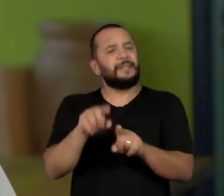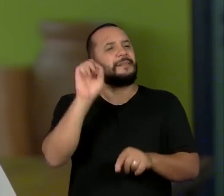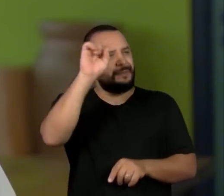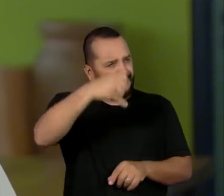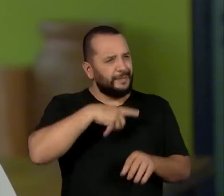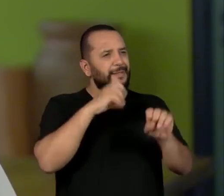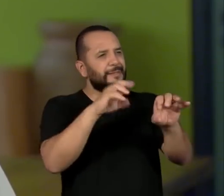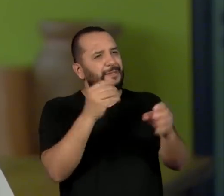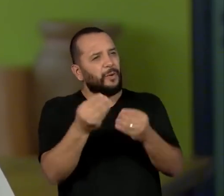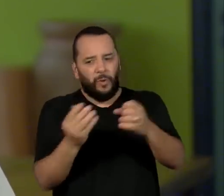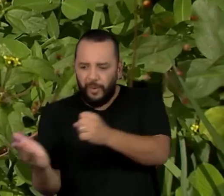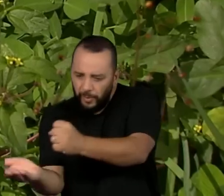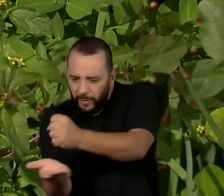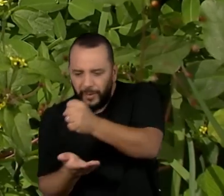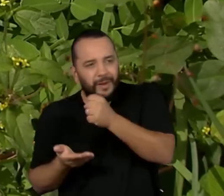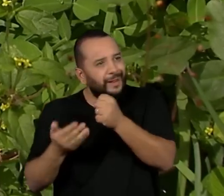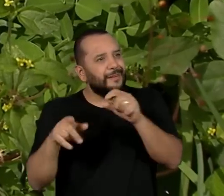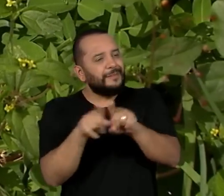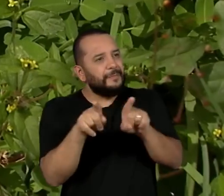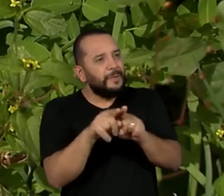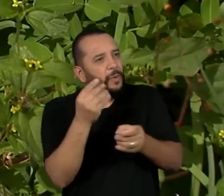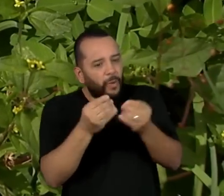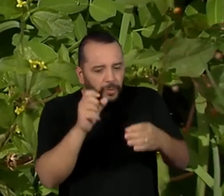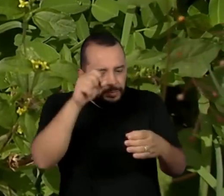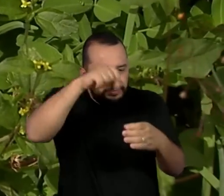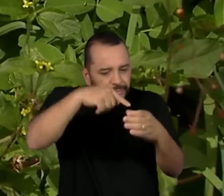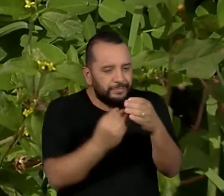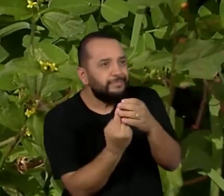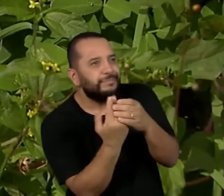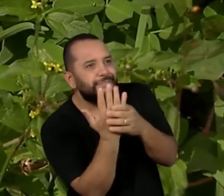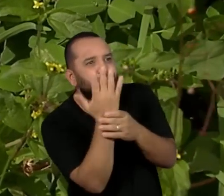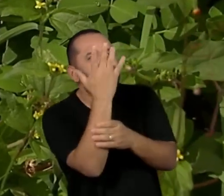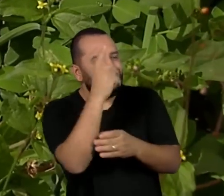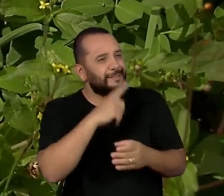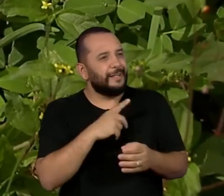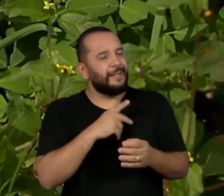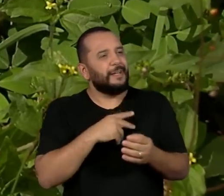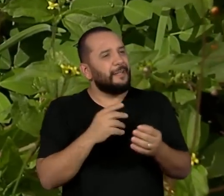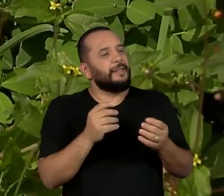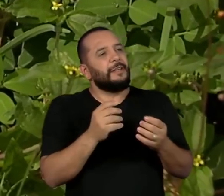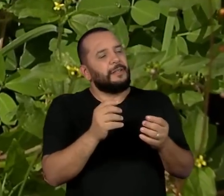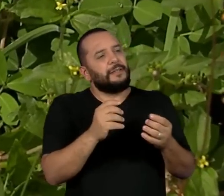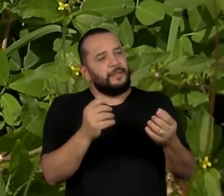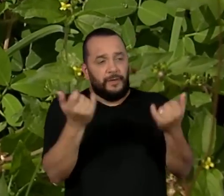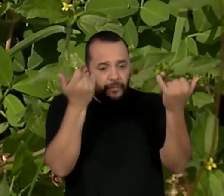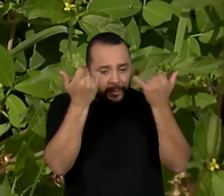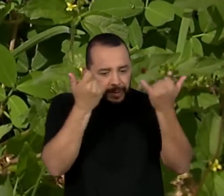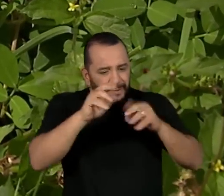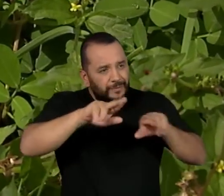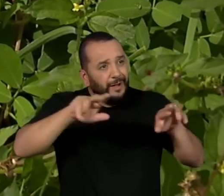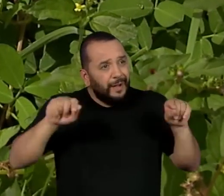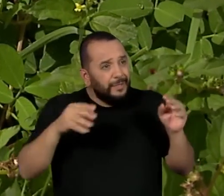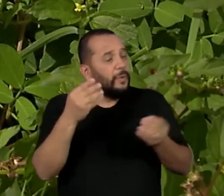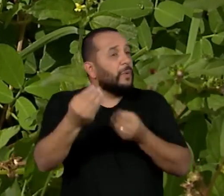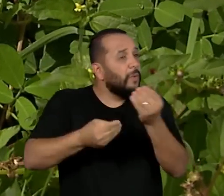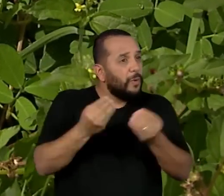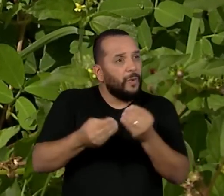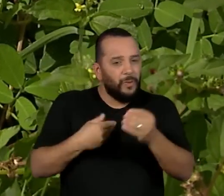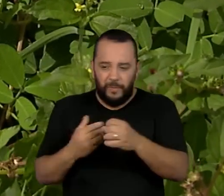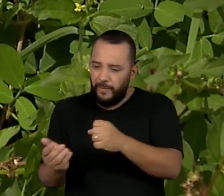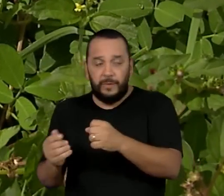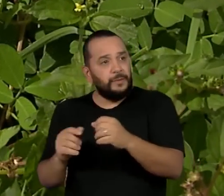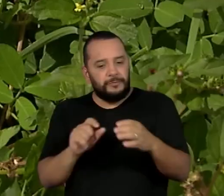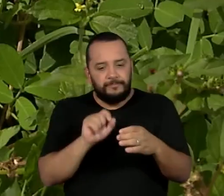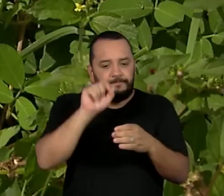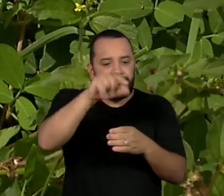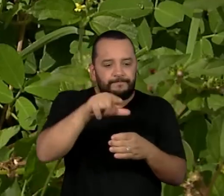como que se beneficia e como se faz o plantio, né? Então, além das informações botânicas, dos usos, a gente incorporou como é que se faz essa parte de